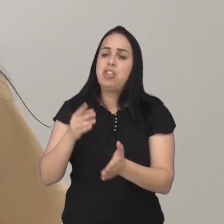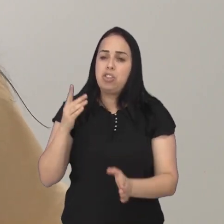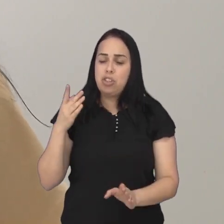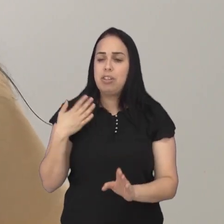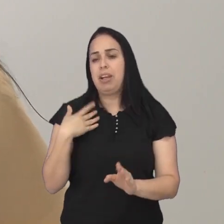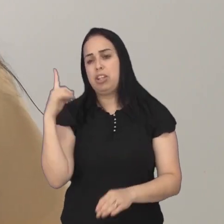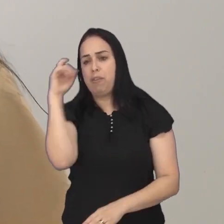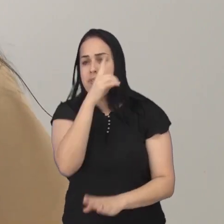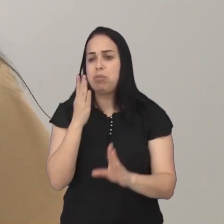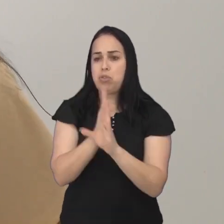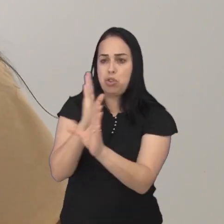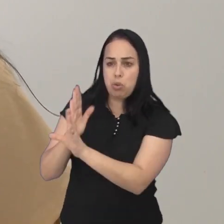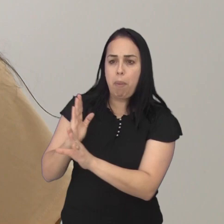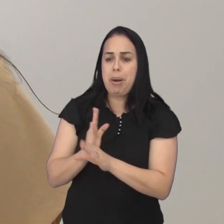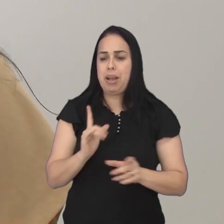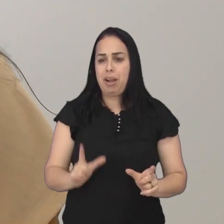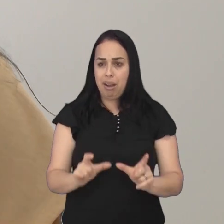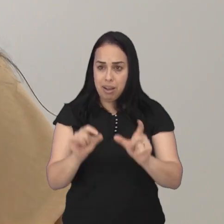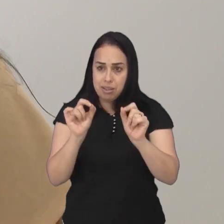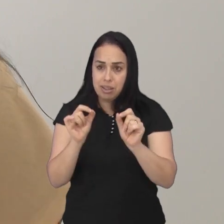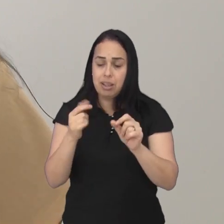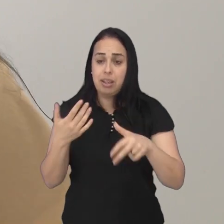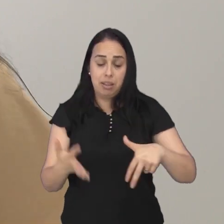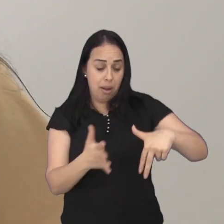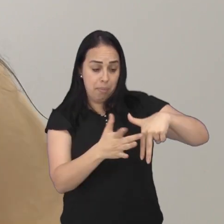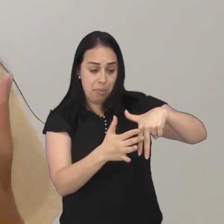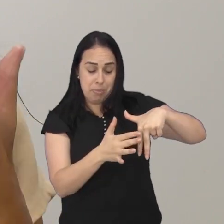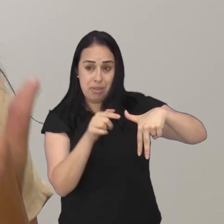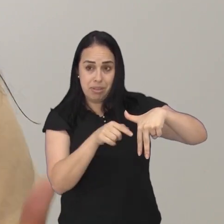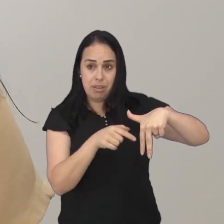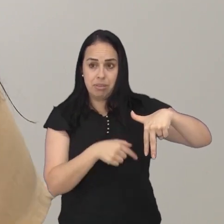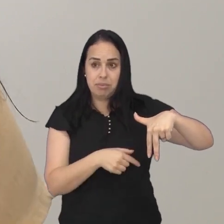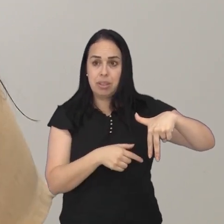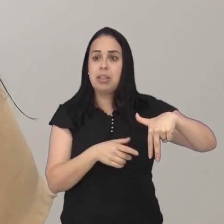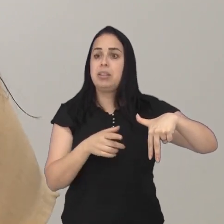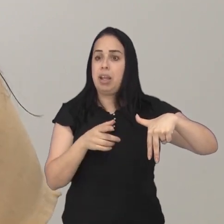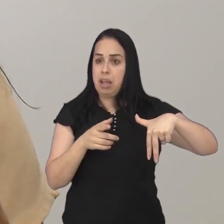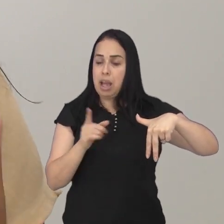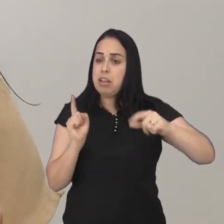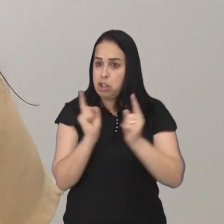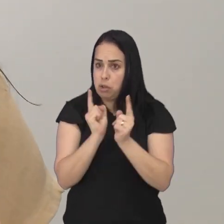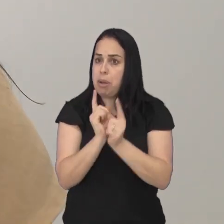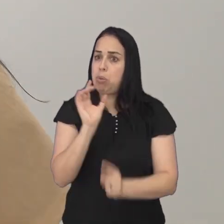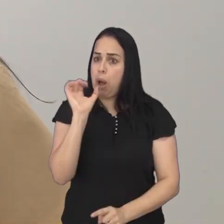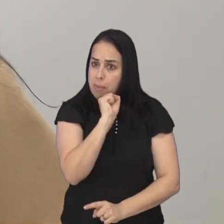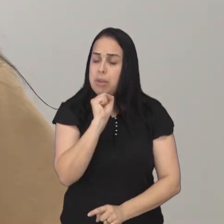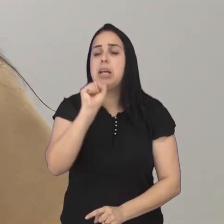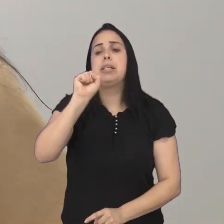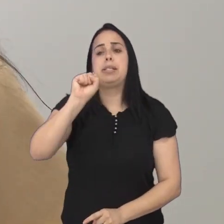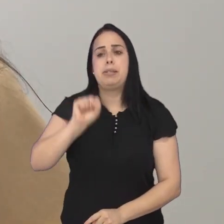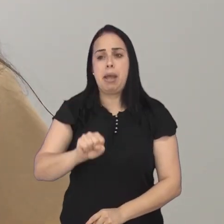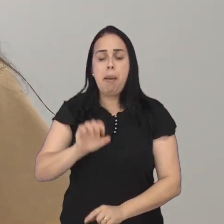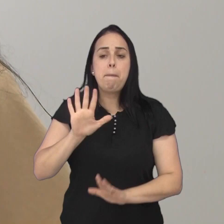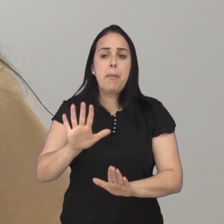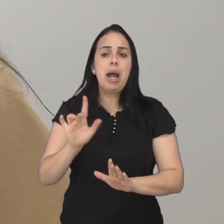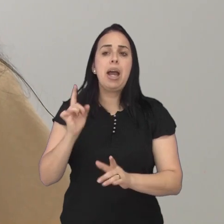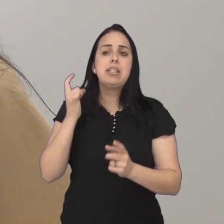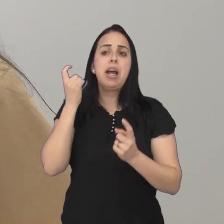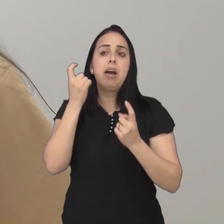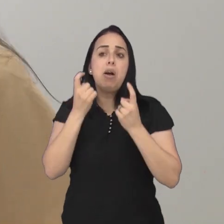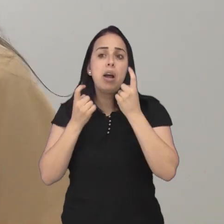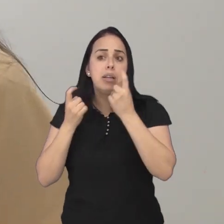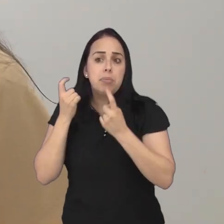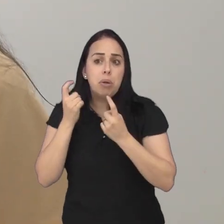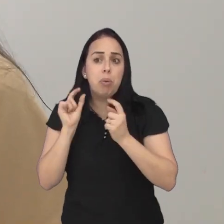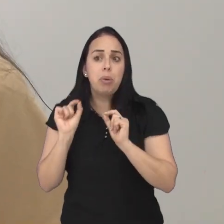de intestino. Então, uma coisa é, o paciente com diagnóstico, ele tem acesso rápido? Tem. O que a gente está preocupado e a